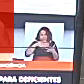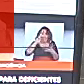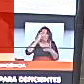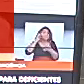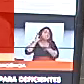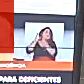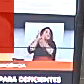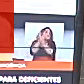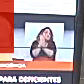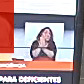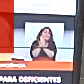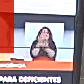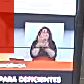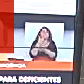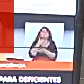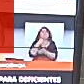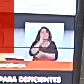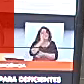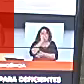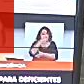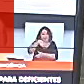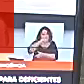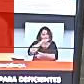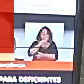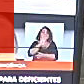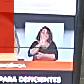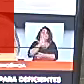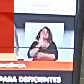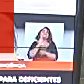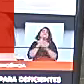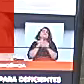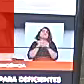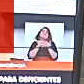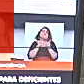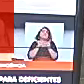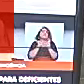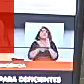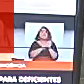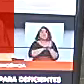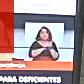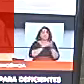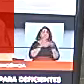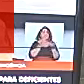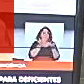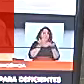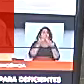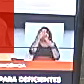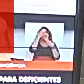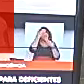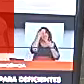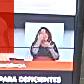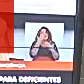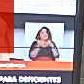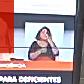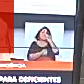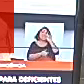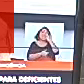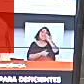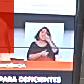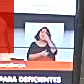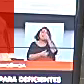tenho orgulho disso. Que é mineira, né, Denise, da conferência. Eu queria agradecer a presença do Adão. Não sei se o Adão está aí